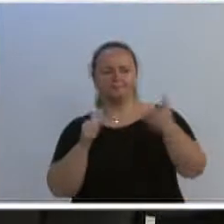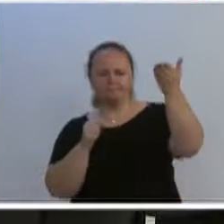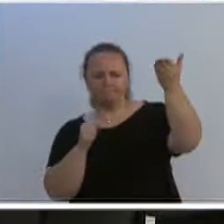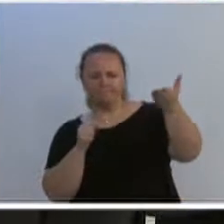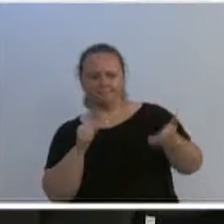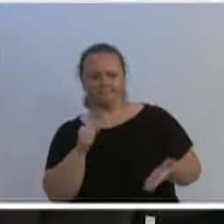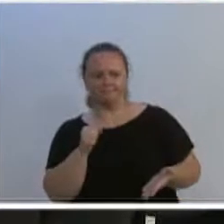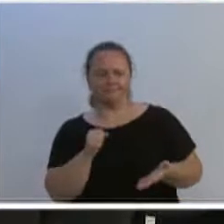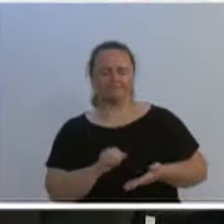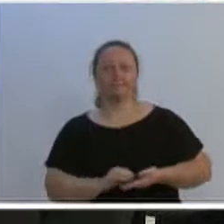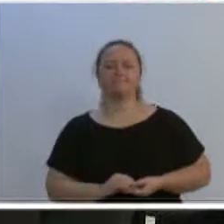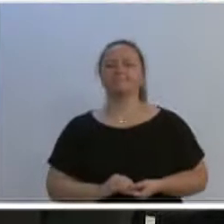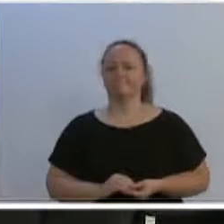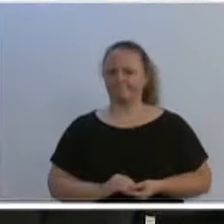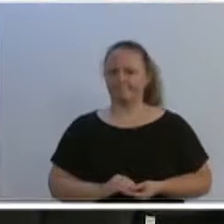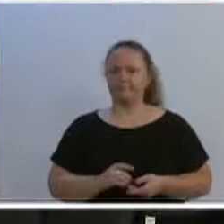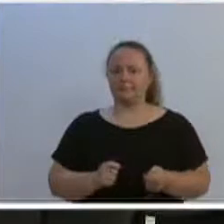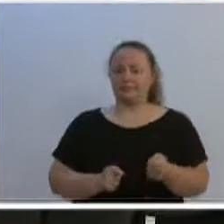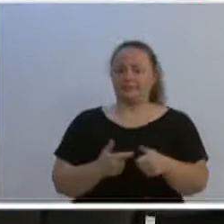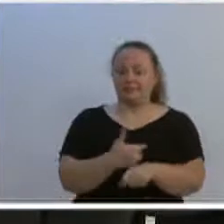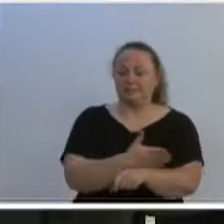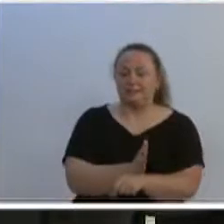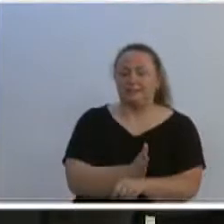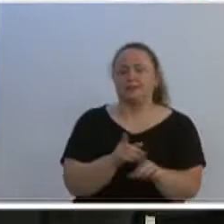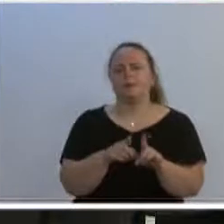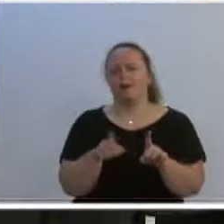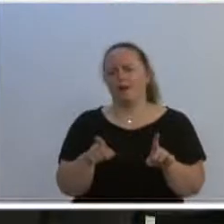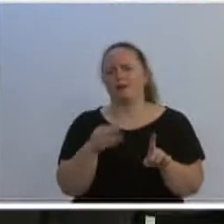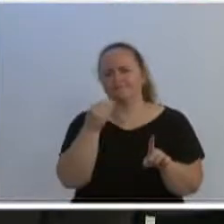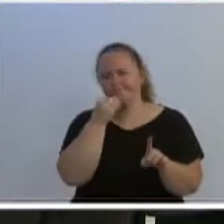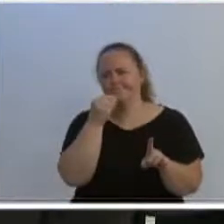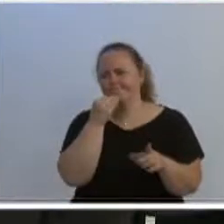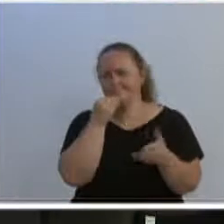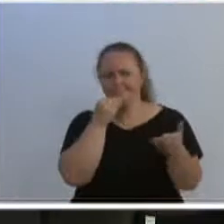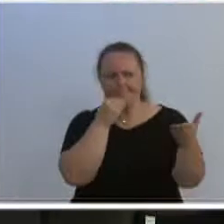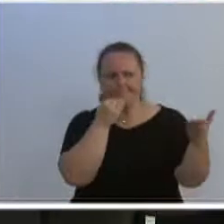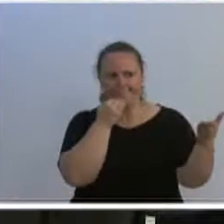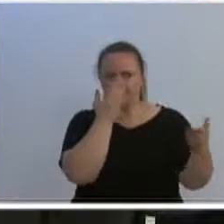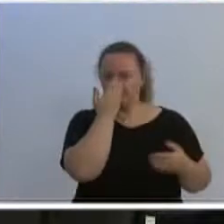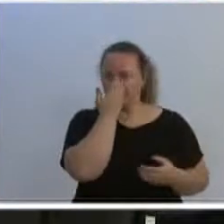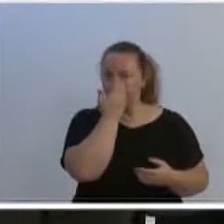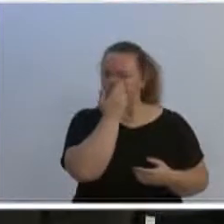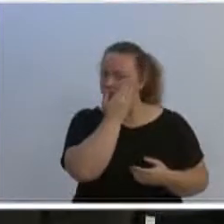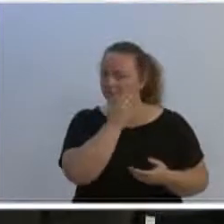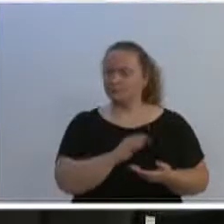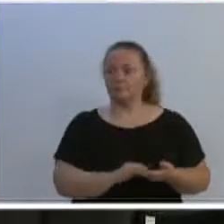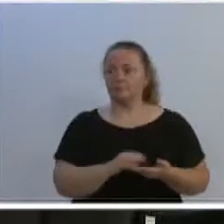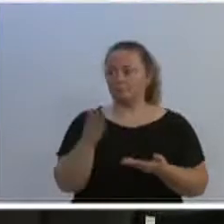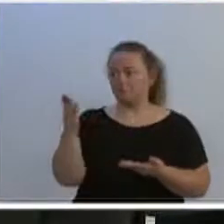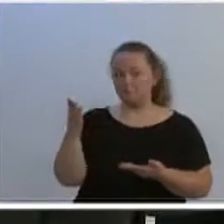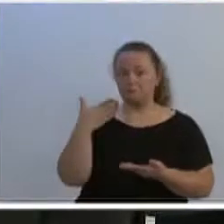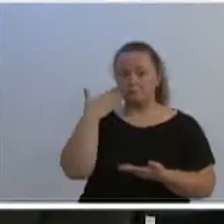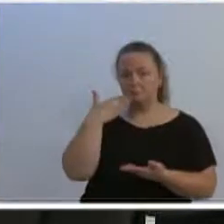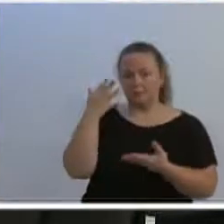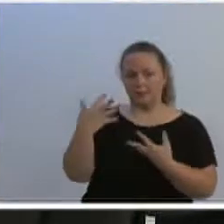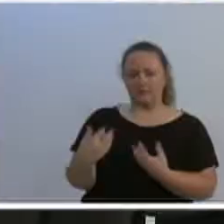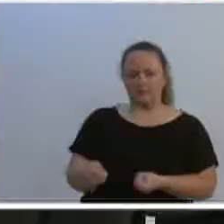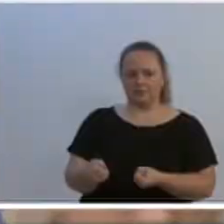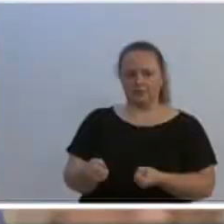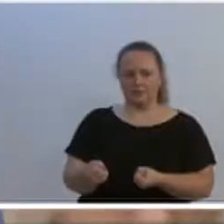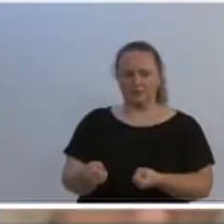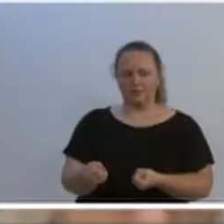dado autorização, excedeu o tempo, mas Vossas Excelências têm a oportunidade com o consentimento do orador.